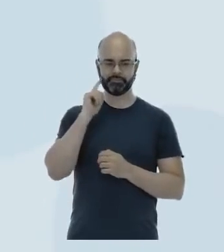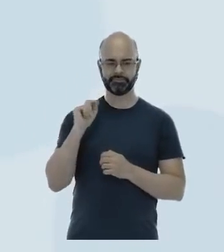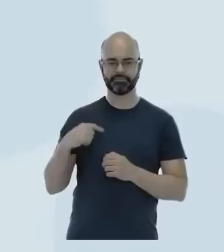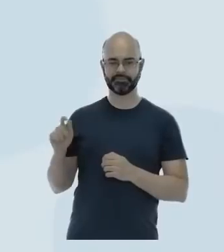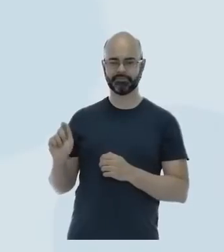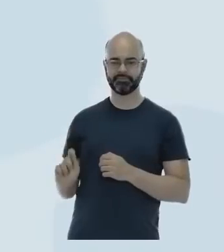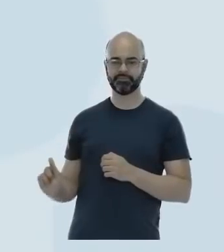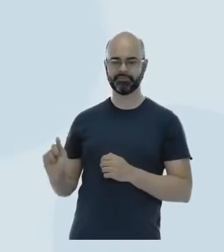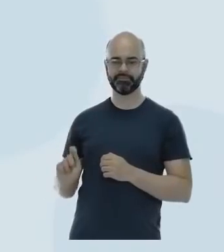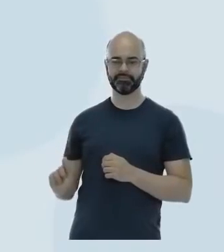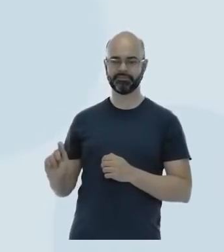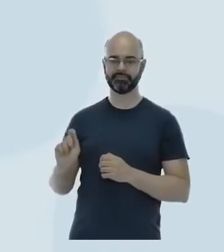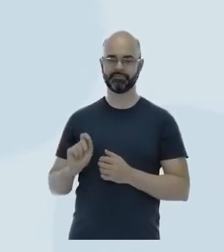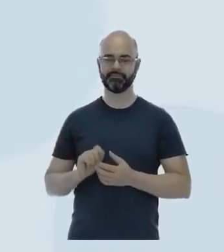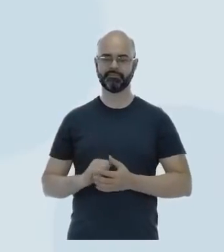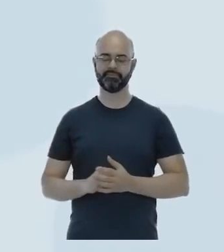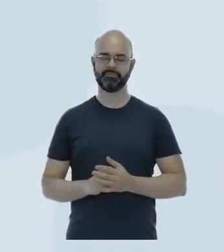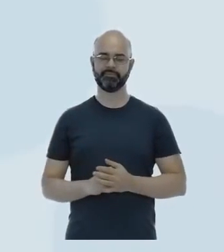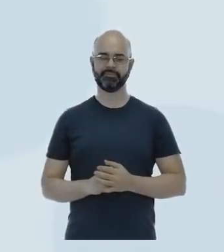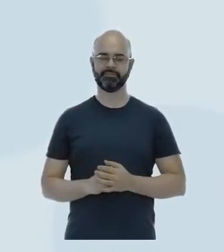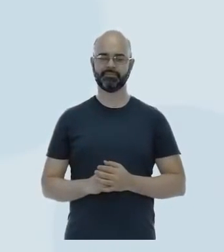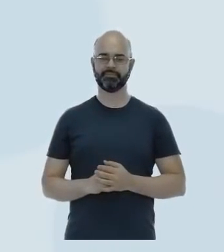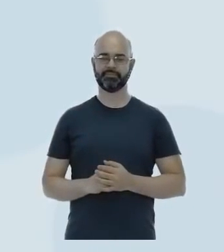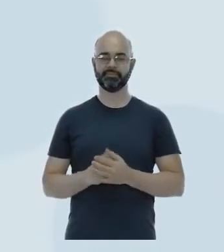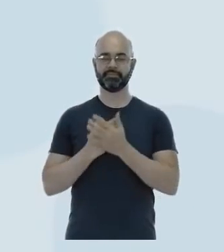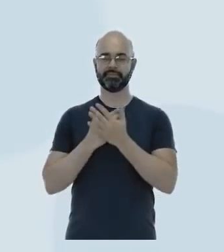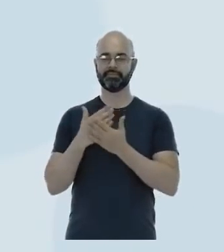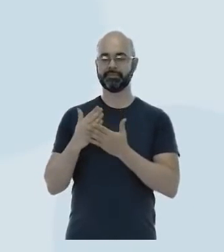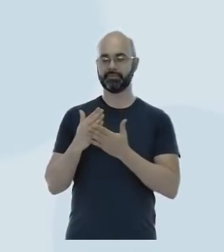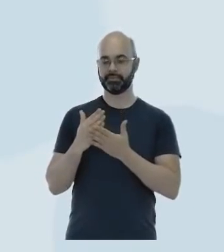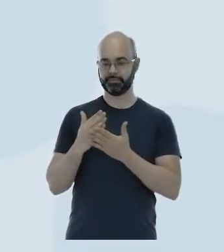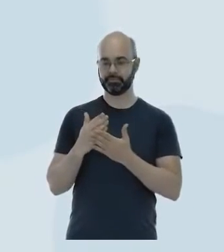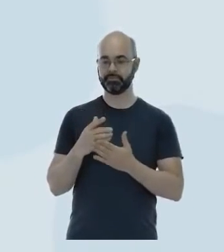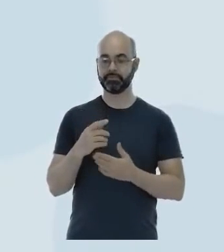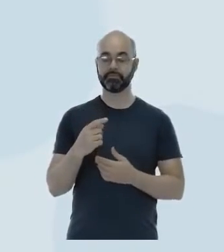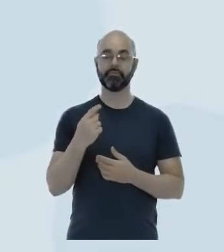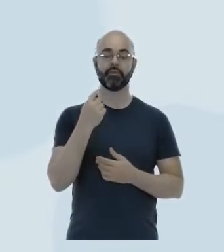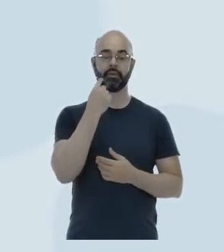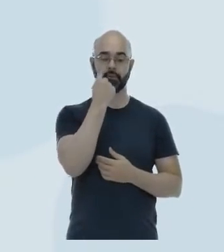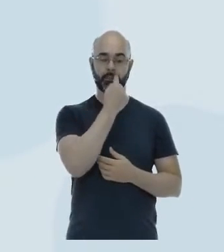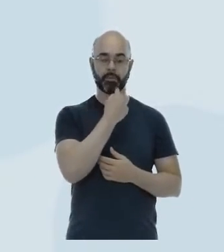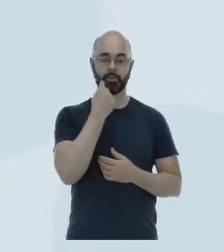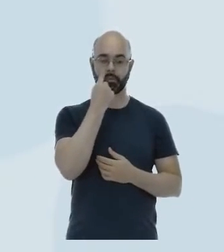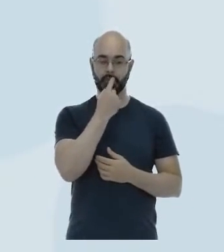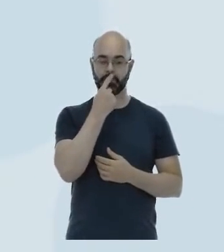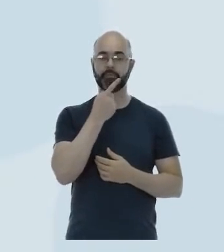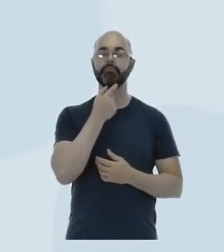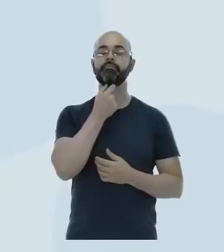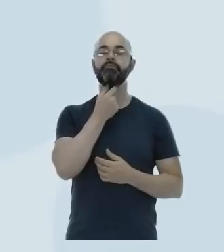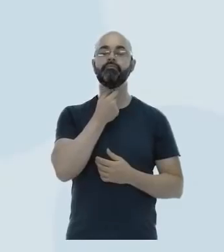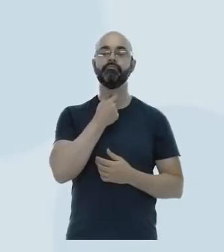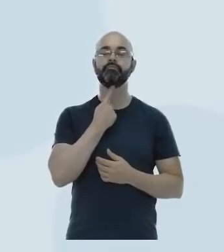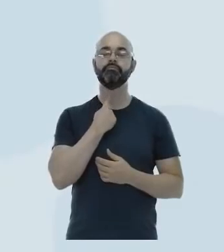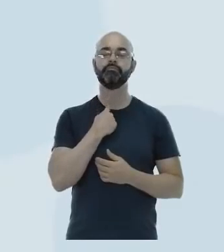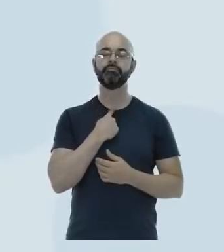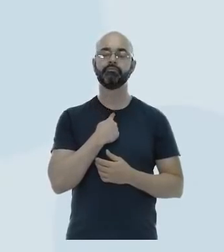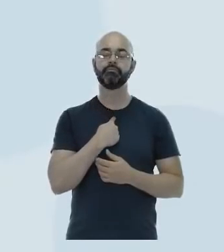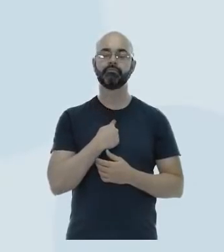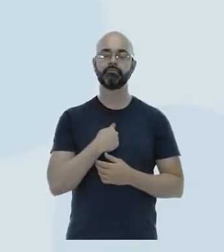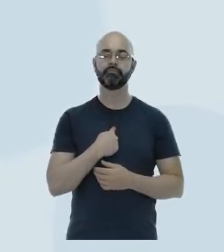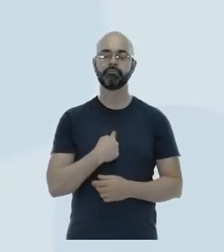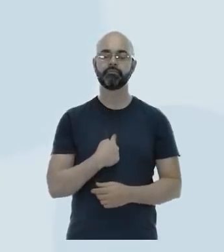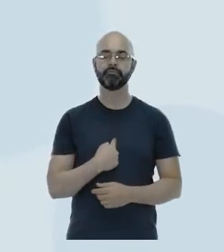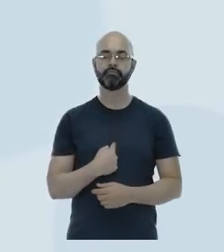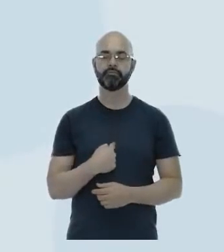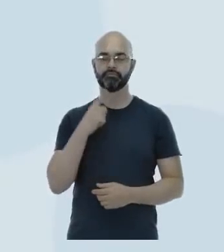aqui. Então, ó, vai começar aqui na boca, e aí vai descer aqui, ó, pela faringe, esôfago. Aqui